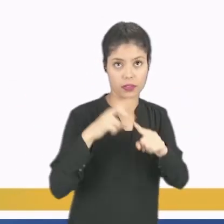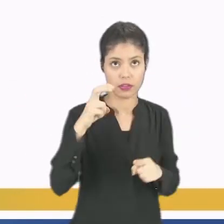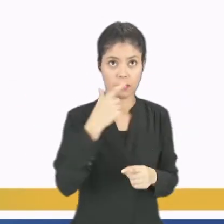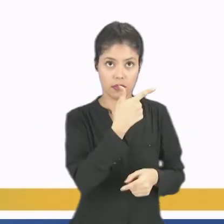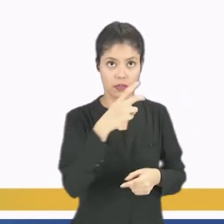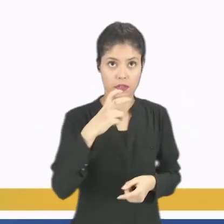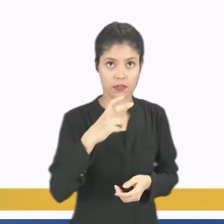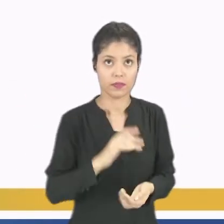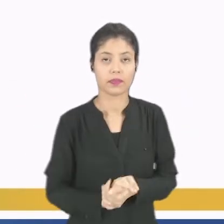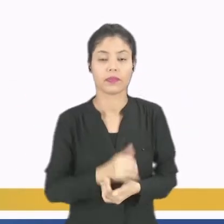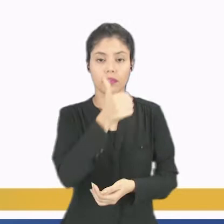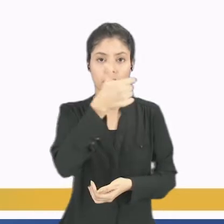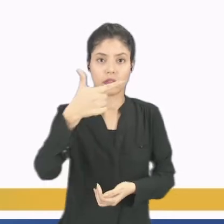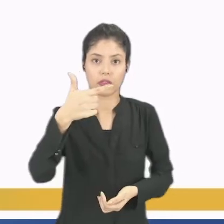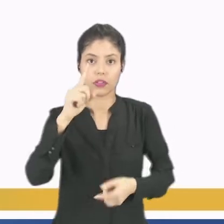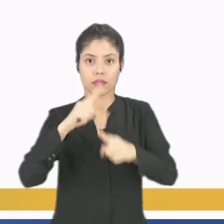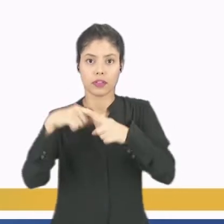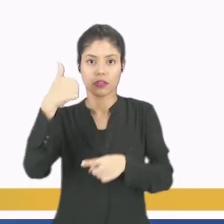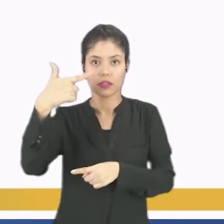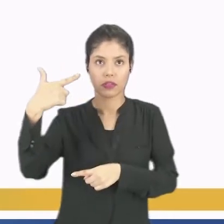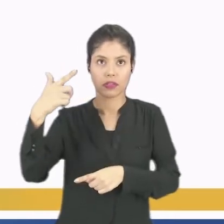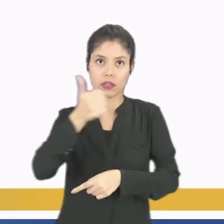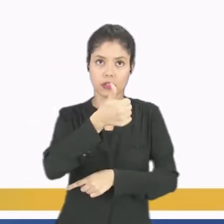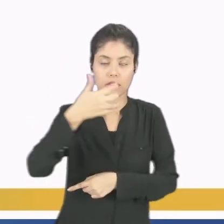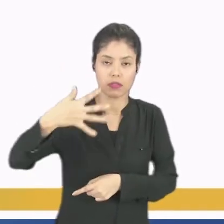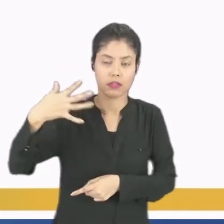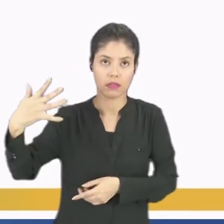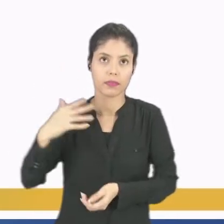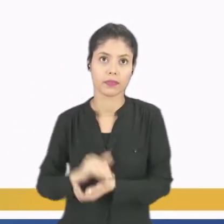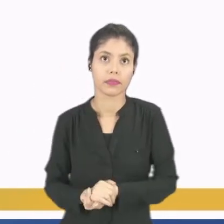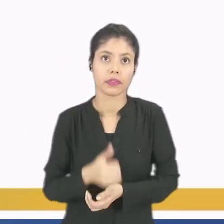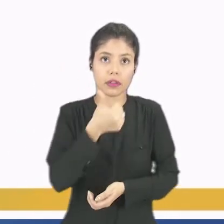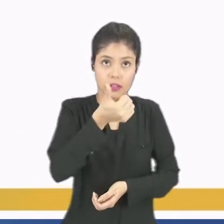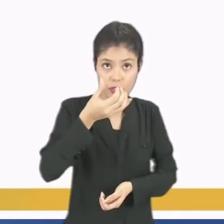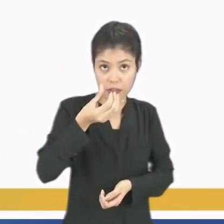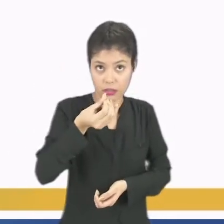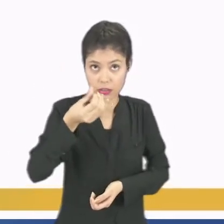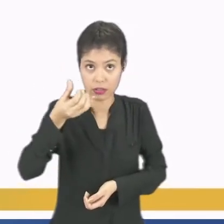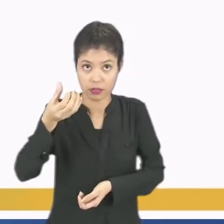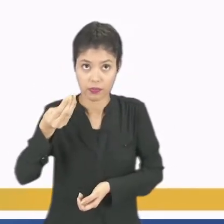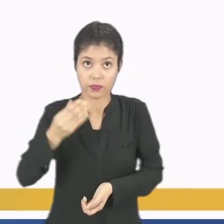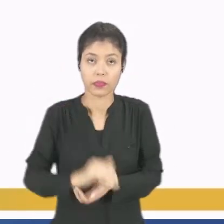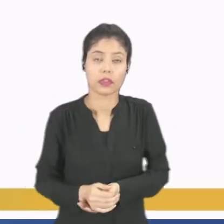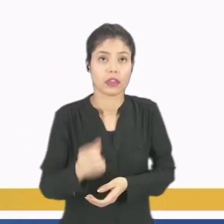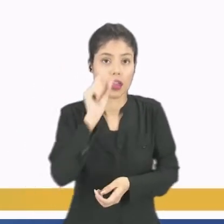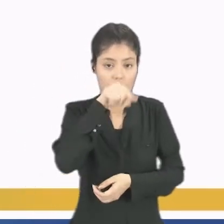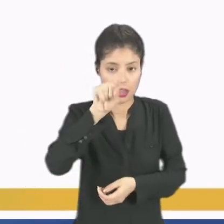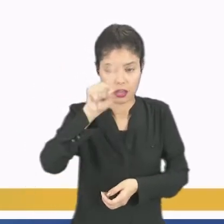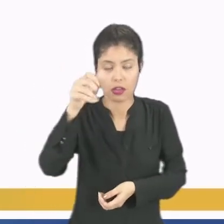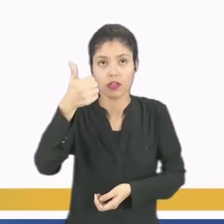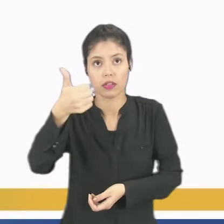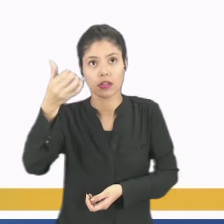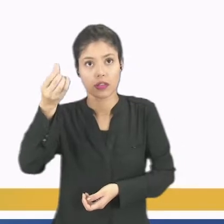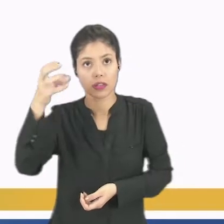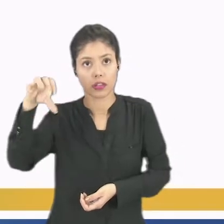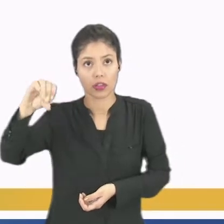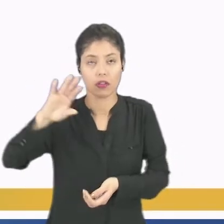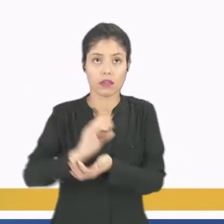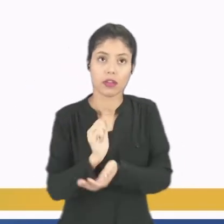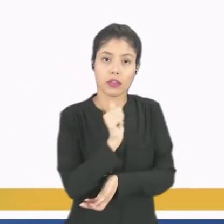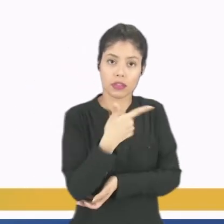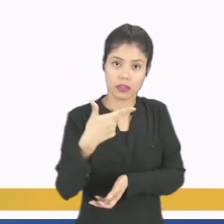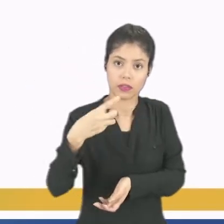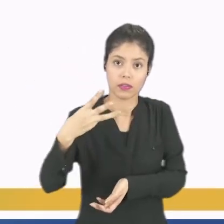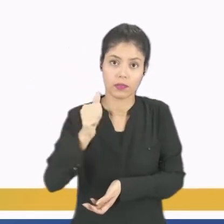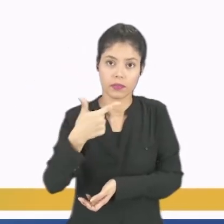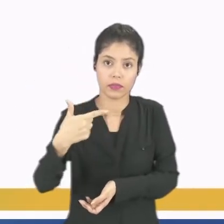12 ao quadrado dá 25 mais 144, que é 169. E a raiz quadrada de 169 é 13.